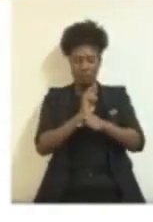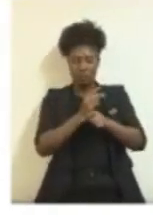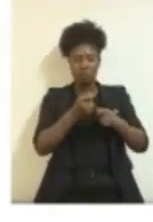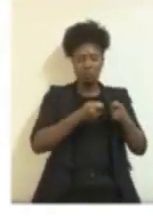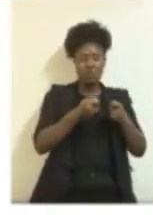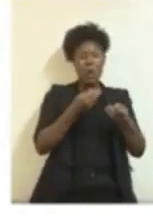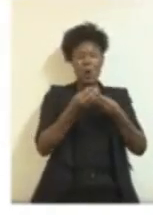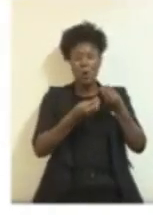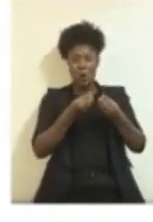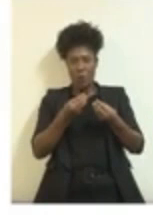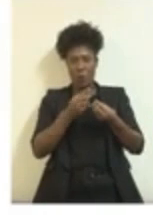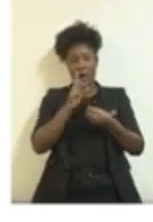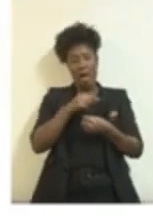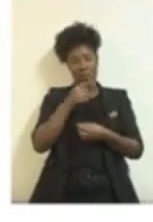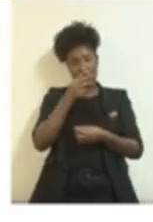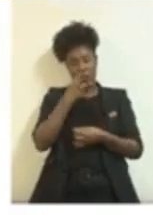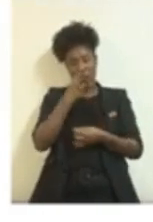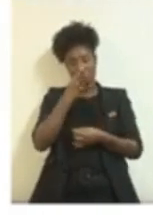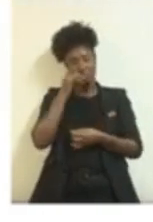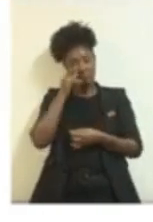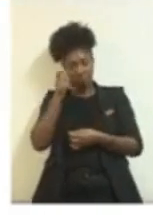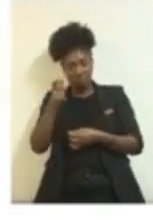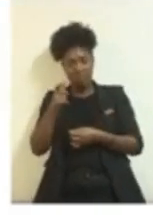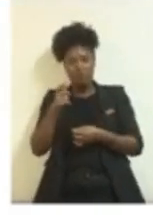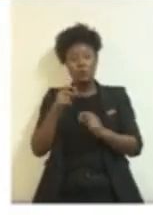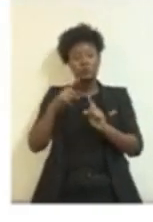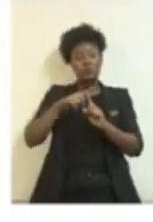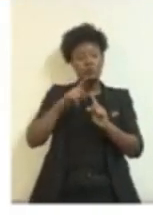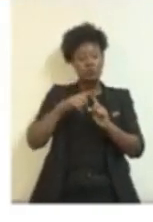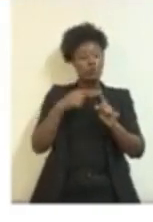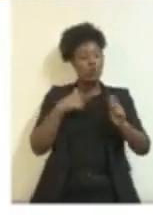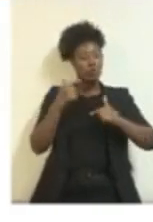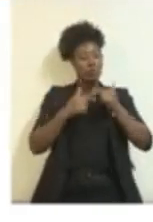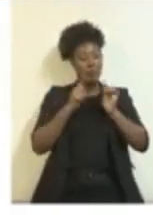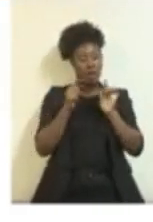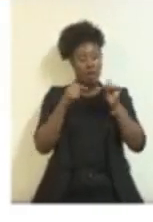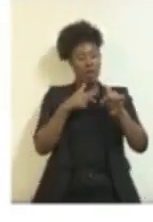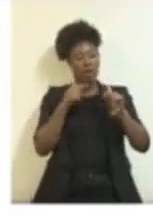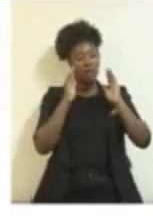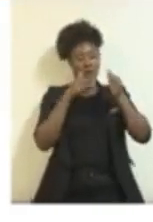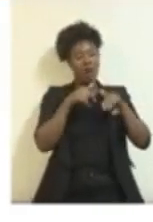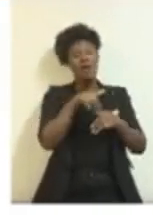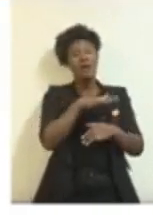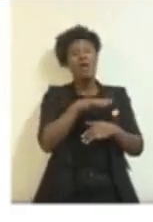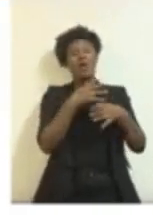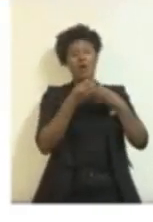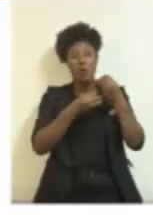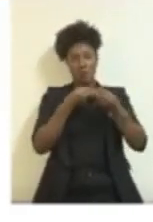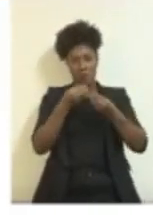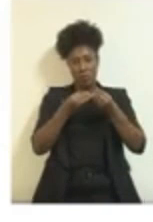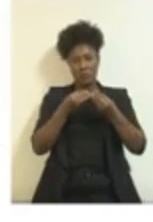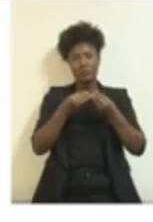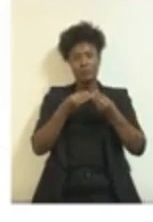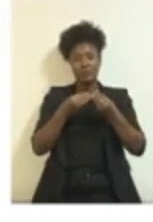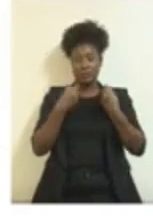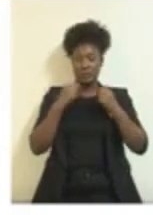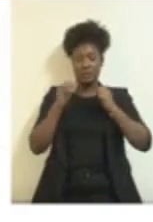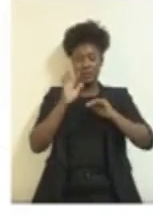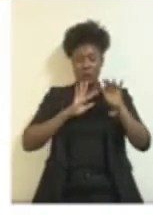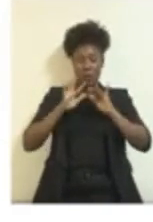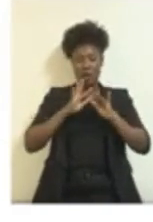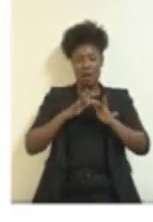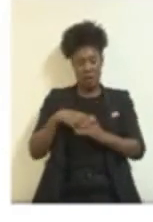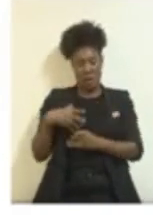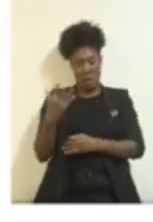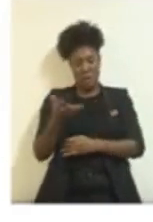heterogeneidade interessante, então não ter o mesmo manejo em todos os lugares é interessante. Desde não seja uma intensidade muito